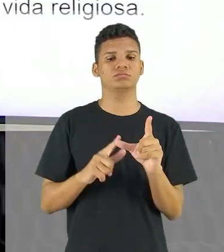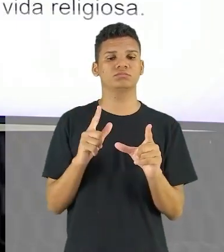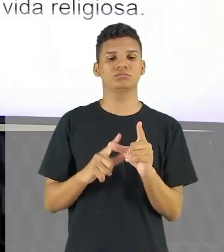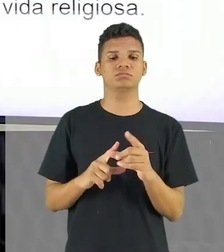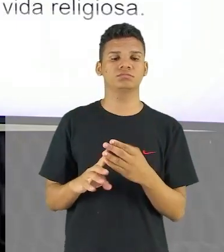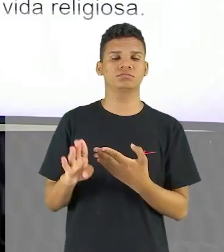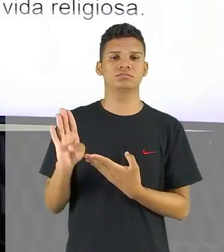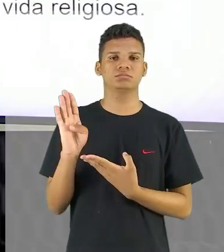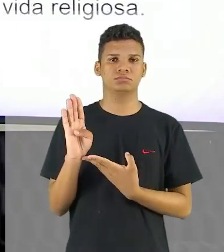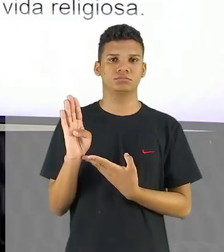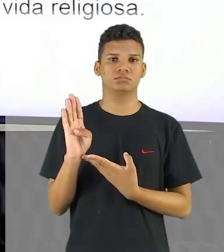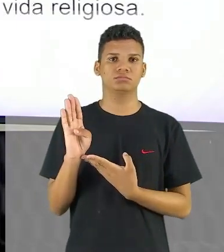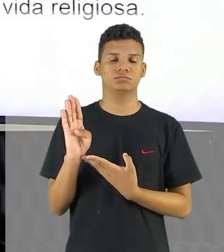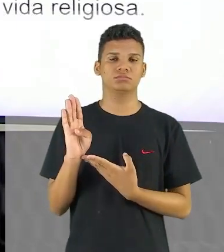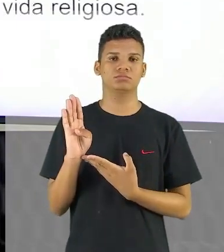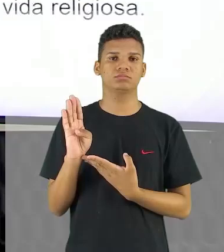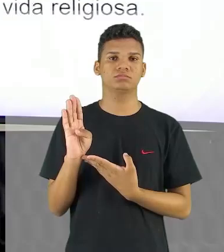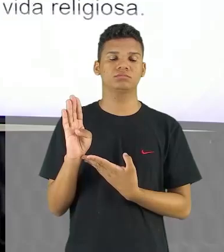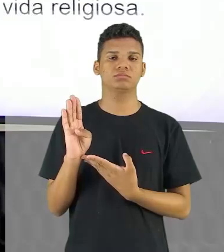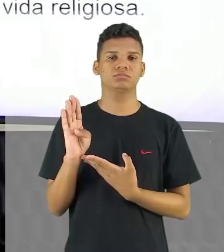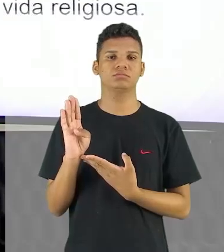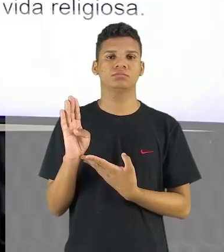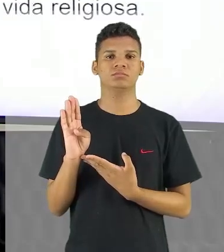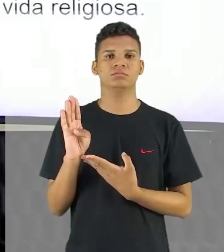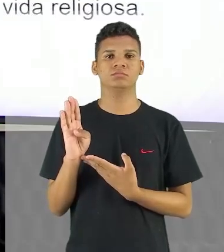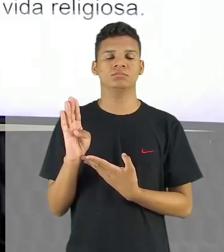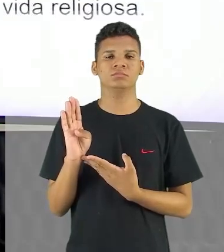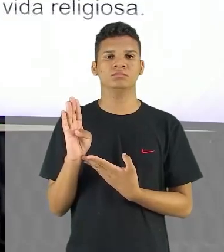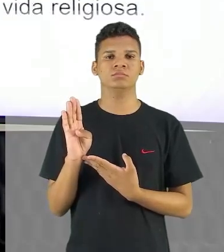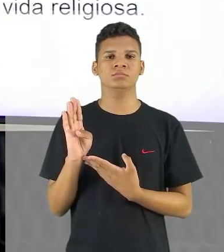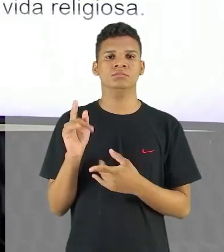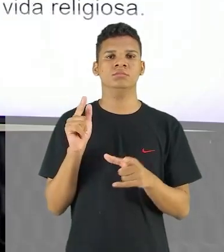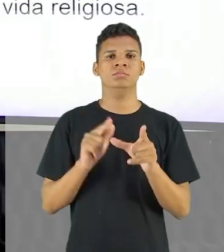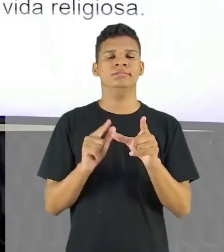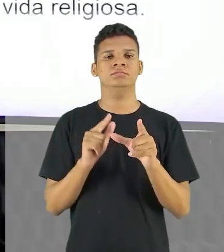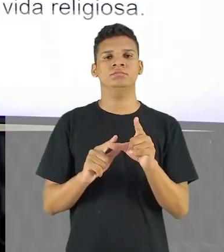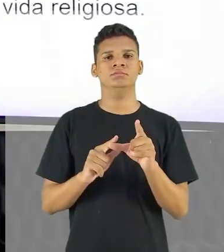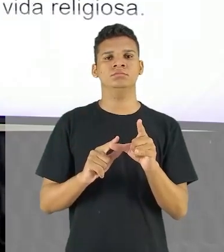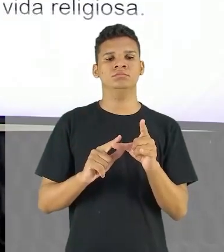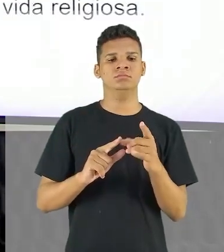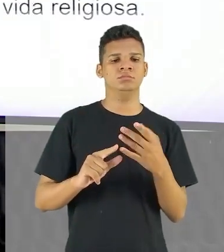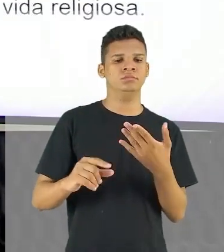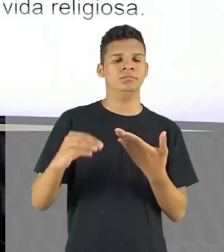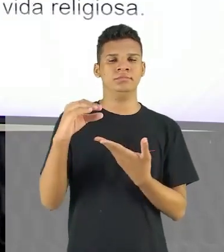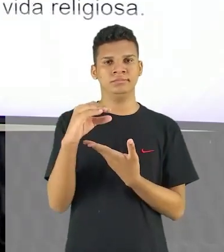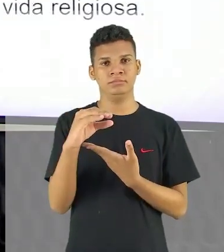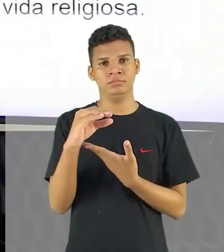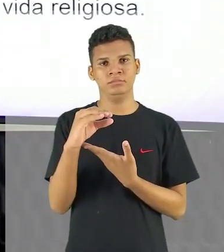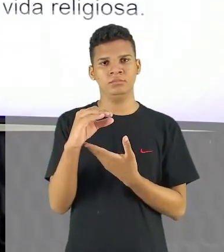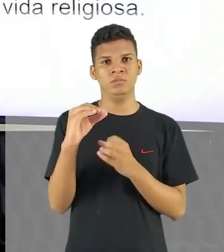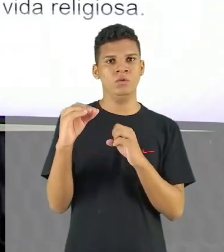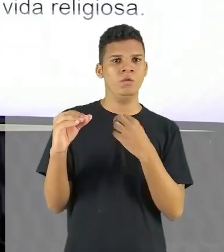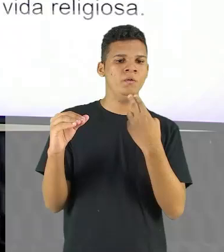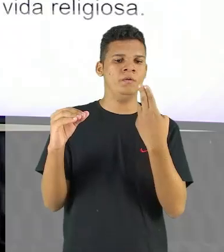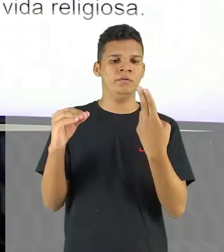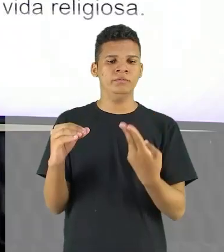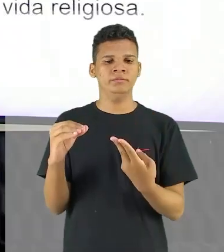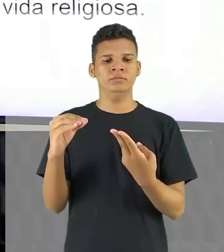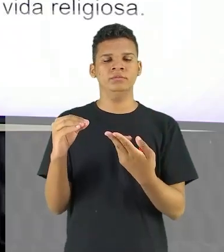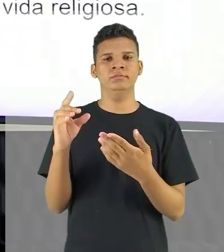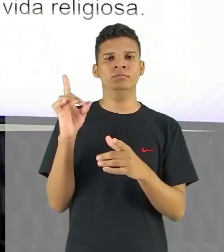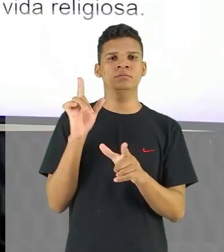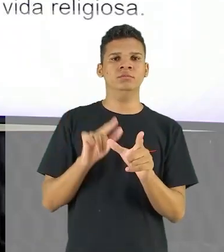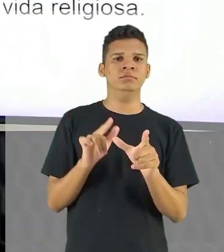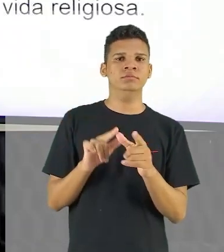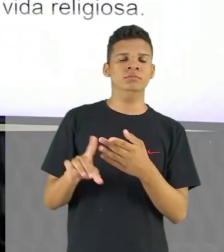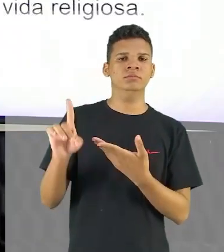da solidariedade, a omissão do poder público, o trabalho assistencialista